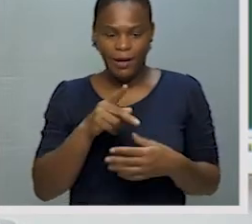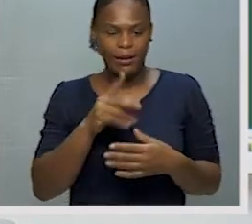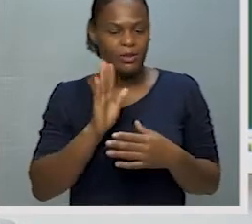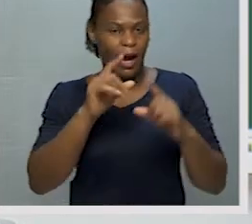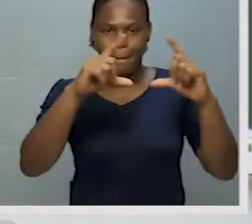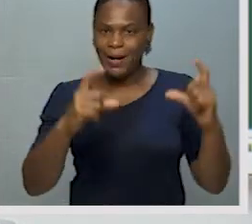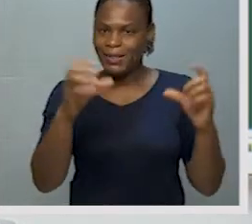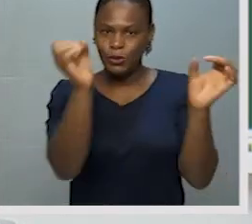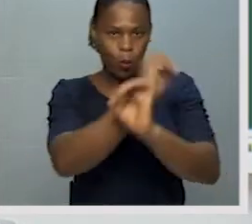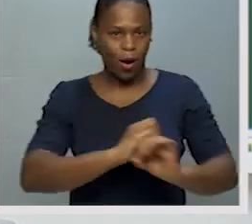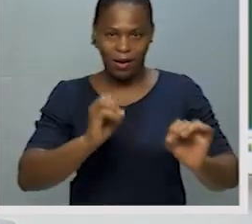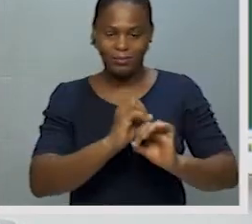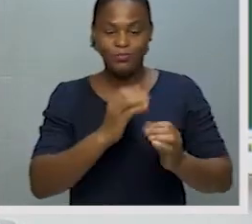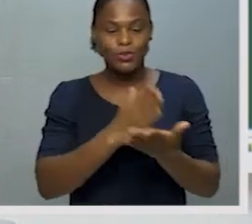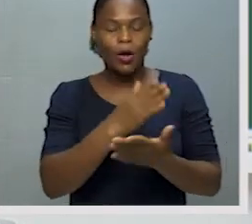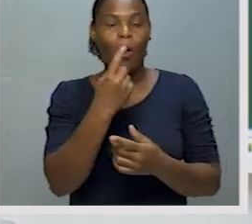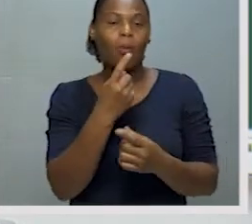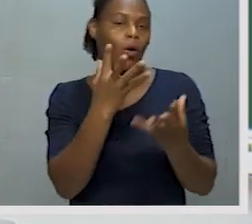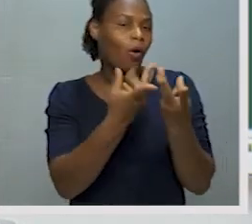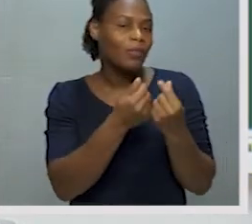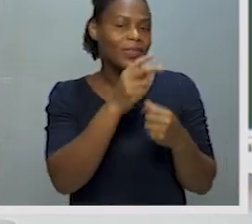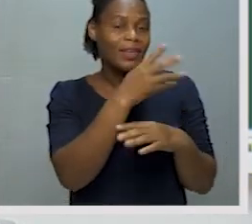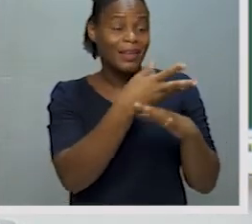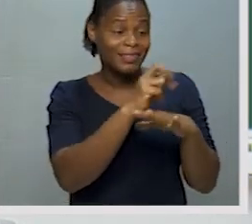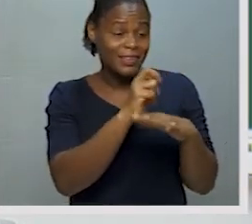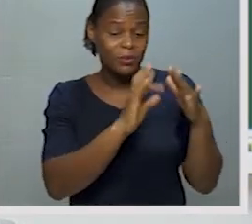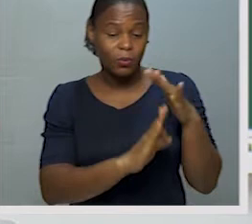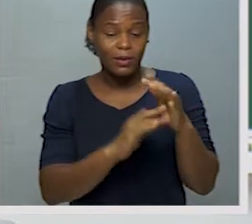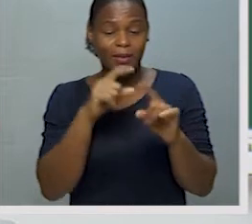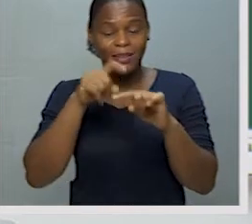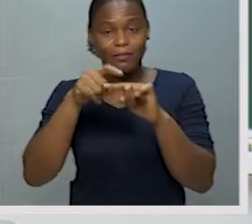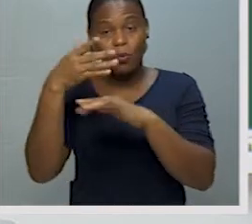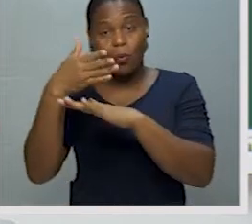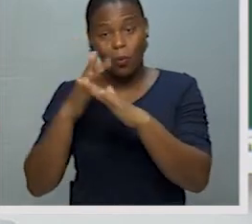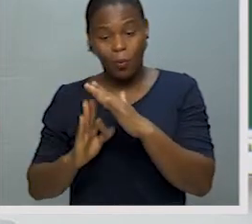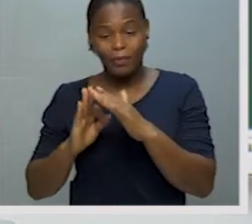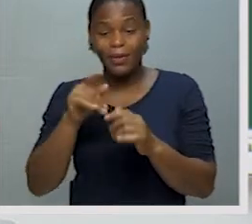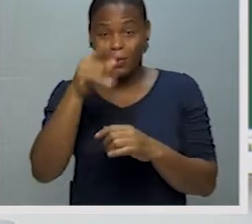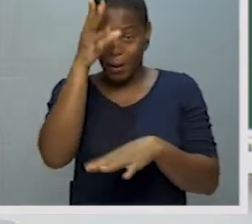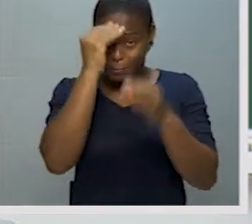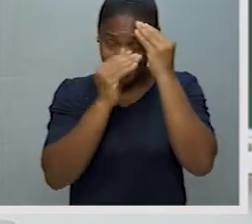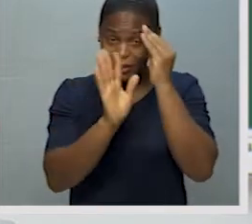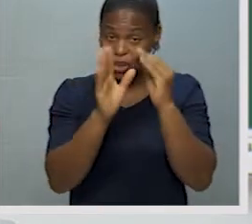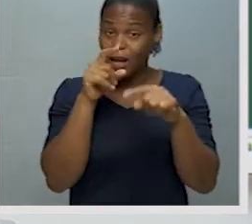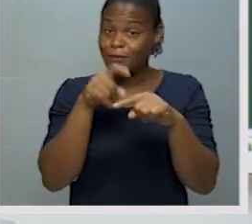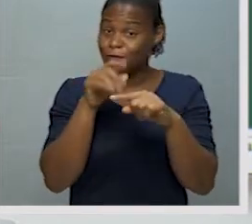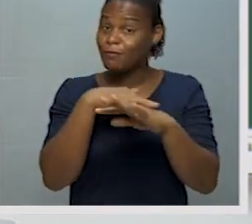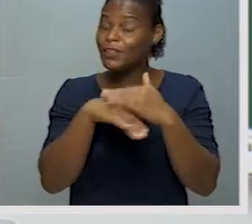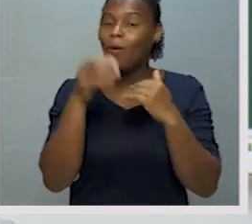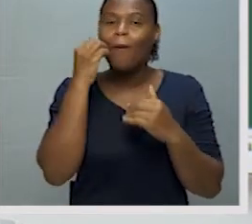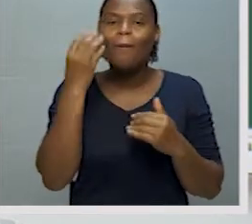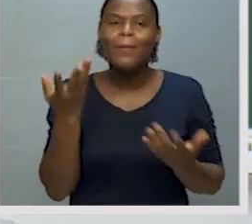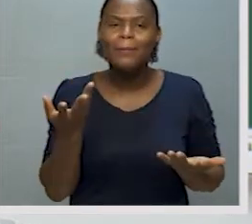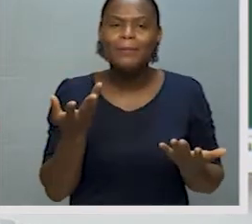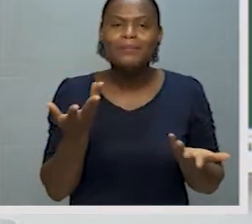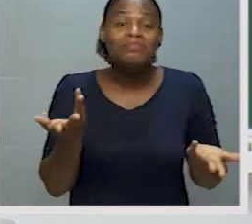Ok? Já não temos o parênteses, só temos uma operação, 3/4 a dividir por 1/4. Já aprenderam a fazer esta divisão.